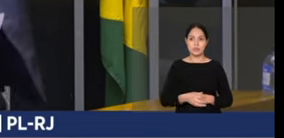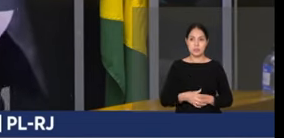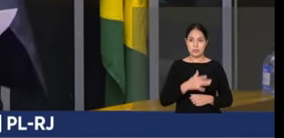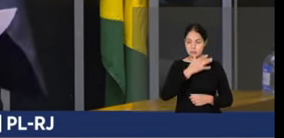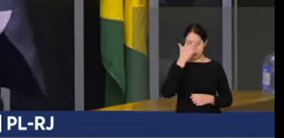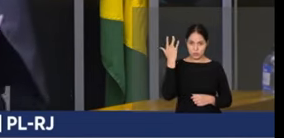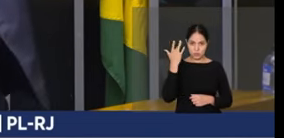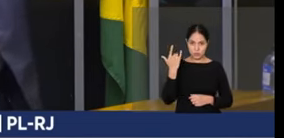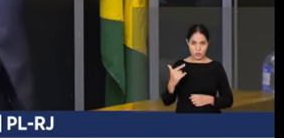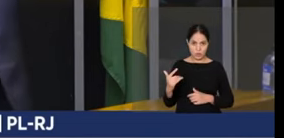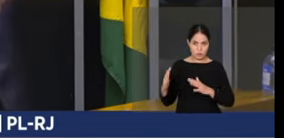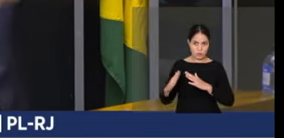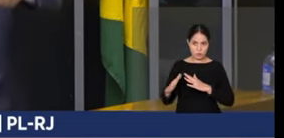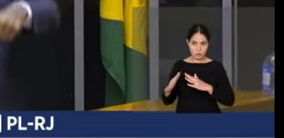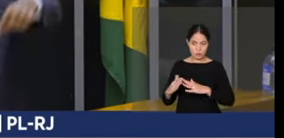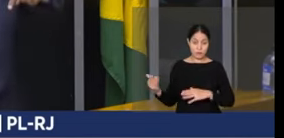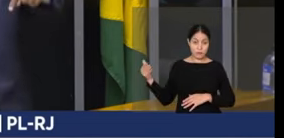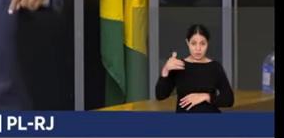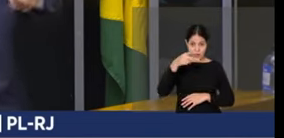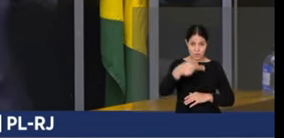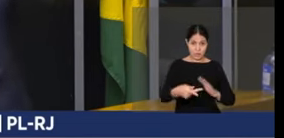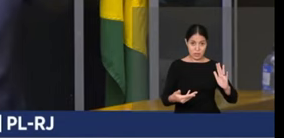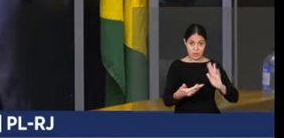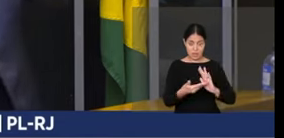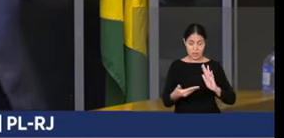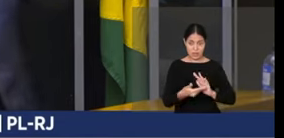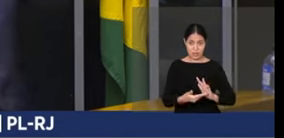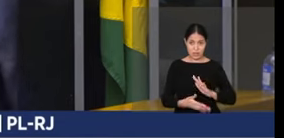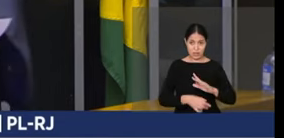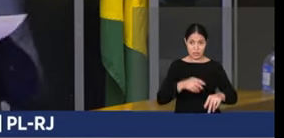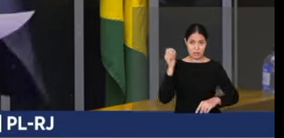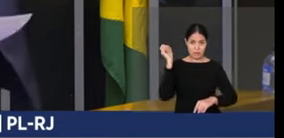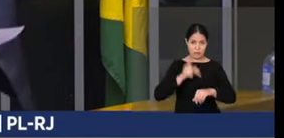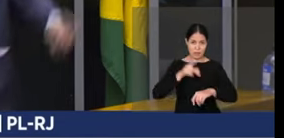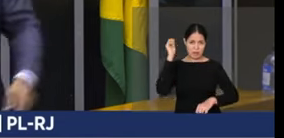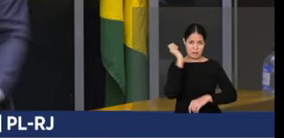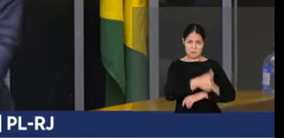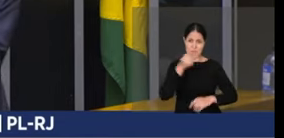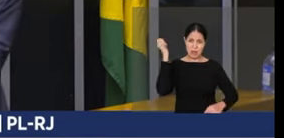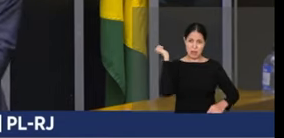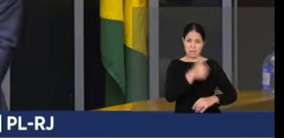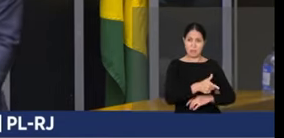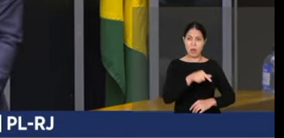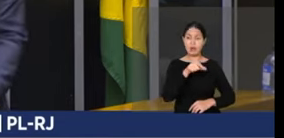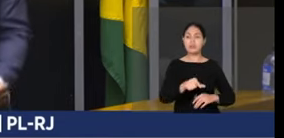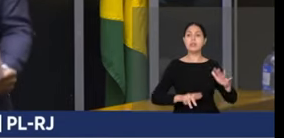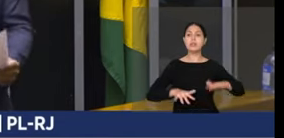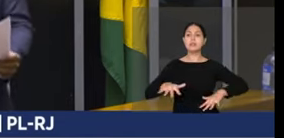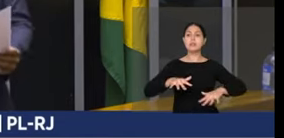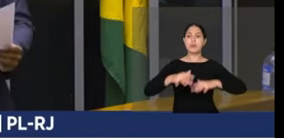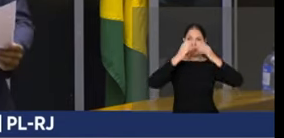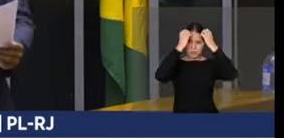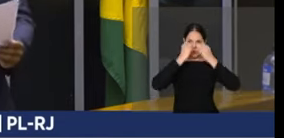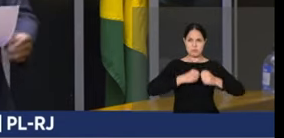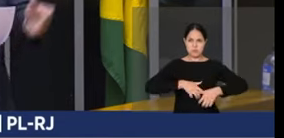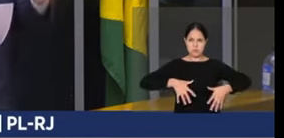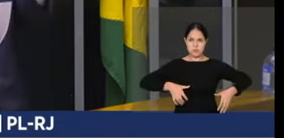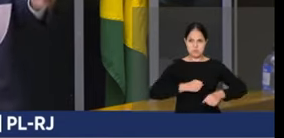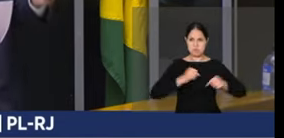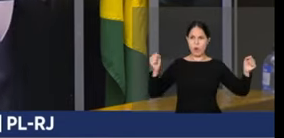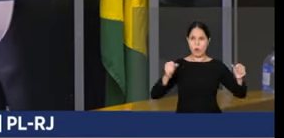na Câmara. Aqui, isso, aqui na Câmara dos Deputados. E nada aconteceu esse movimento terrorista. MST